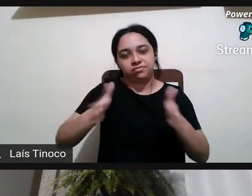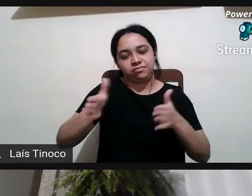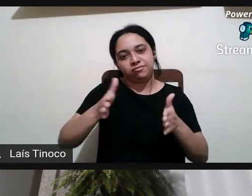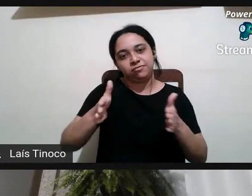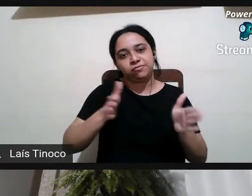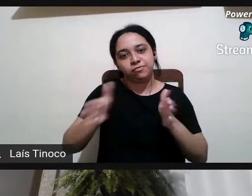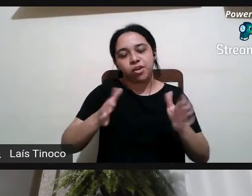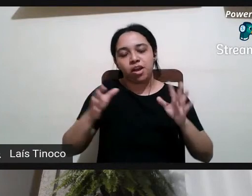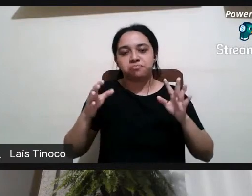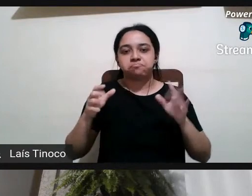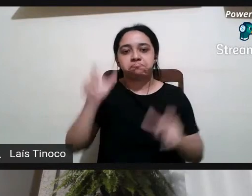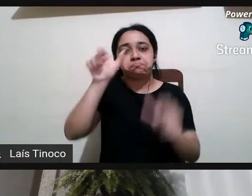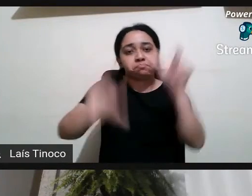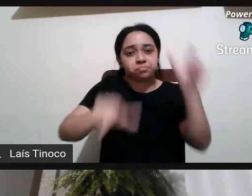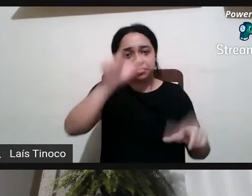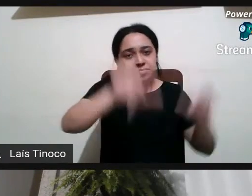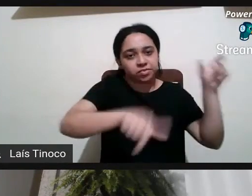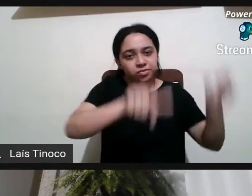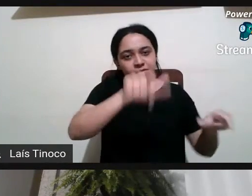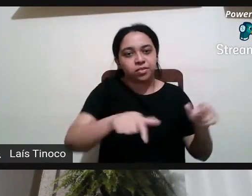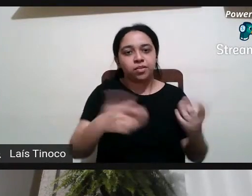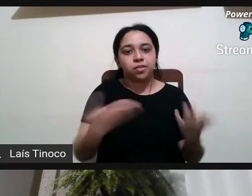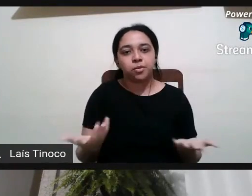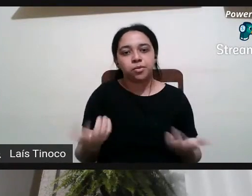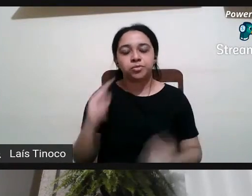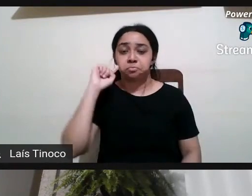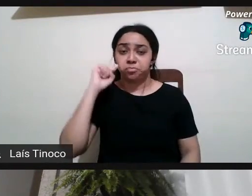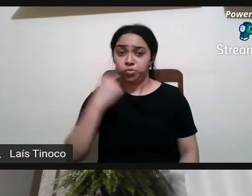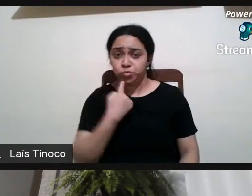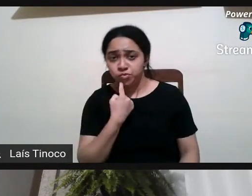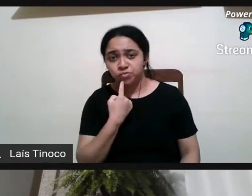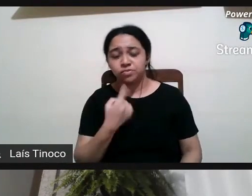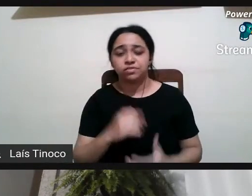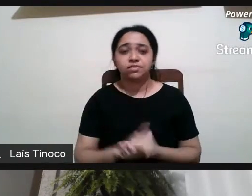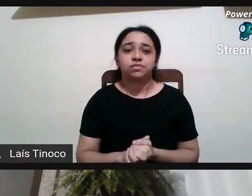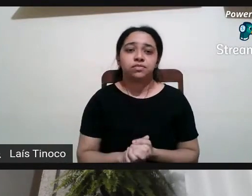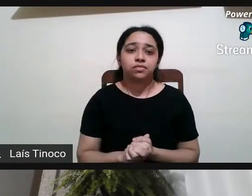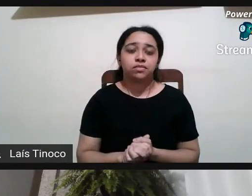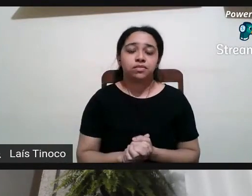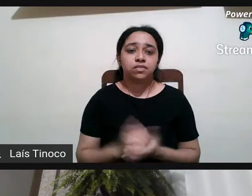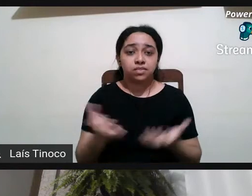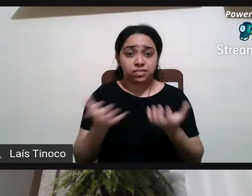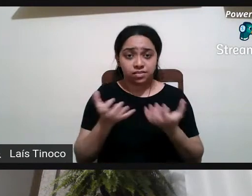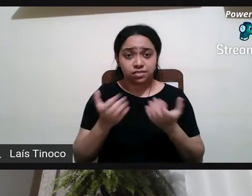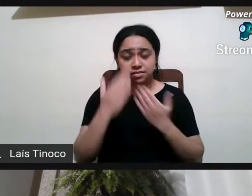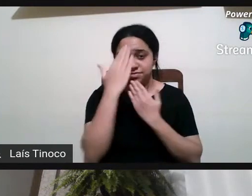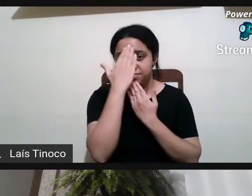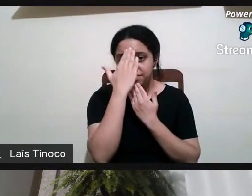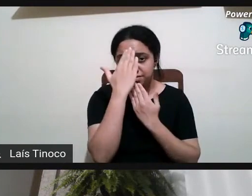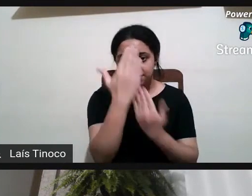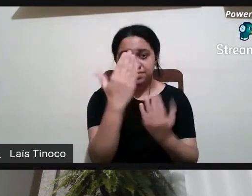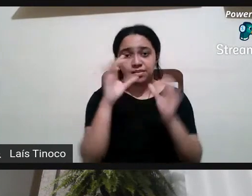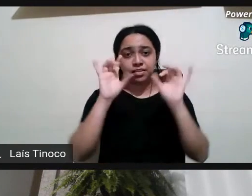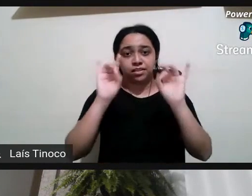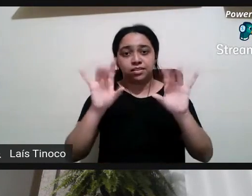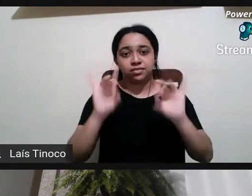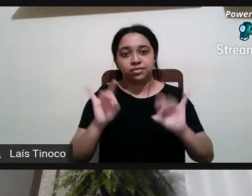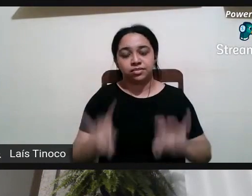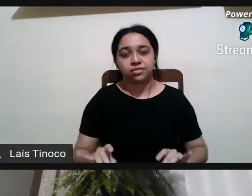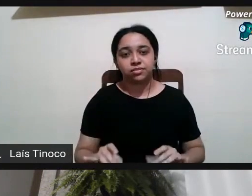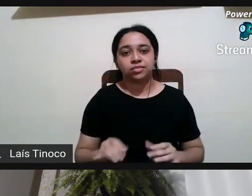para pessoas que estão em sua condição como surdas. Queremos fazer também um agradecimento especial